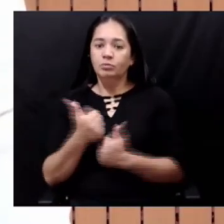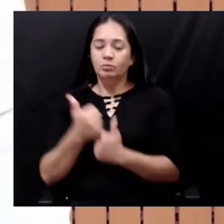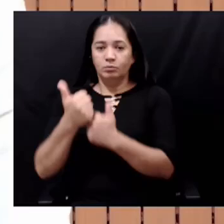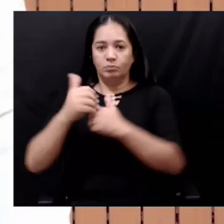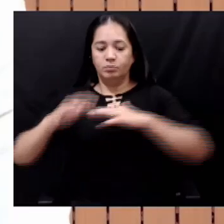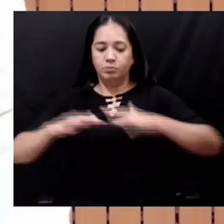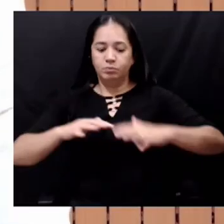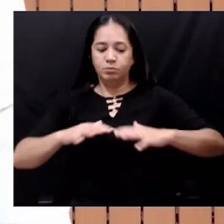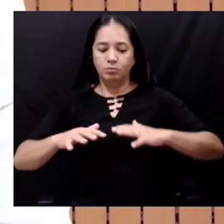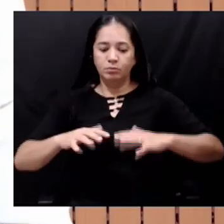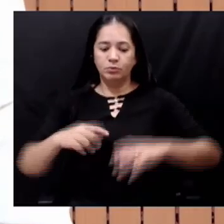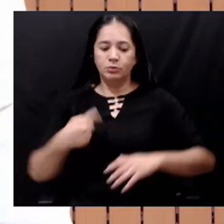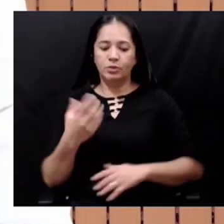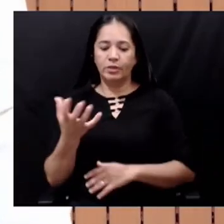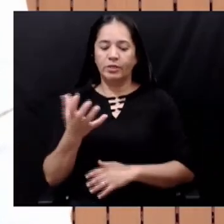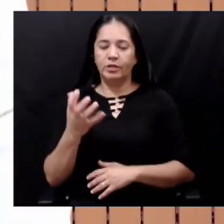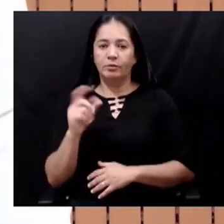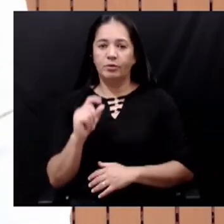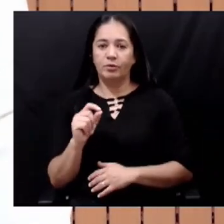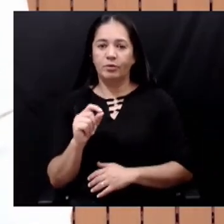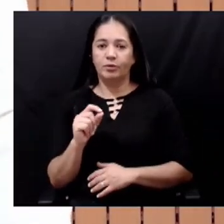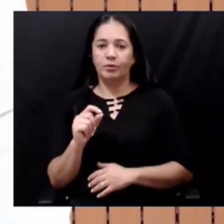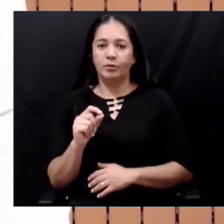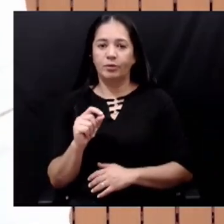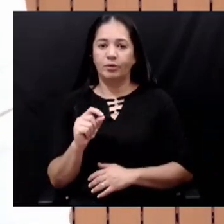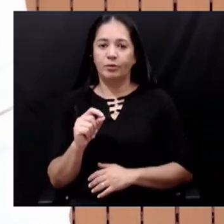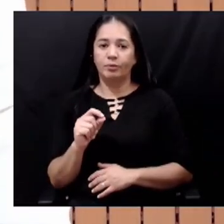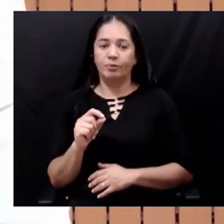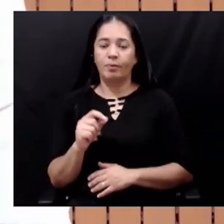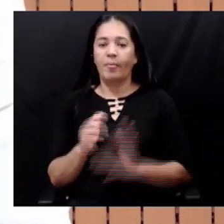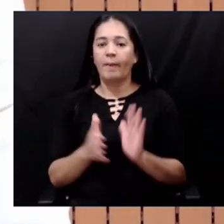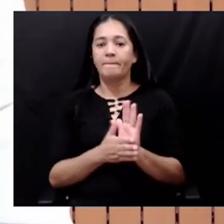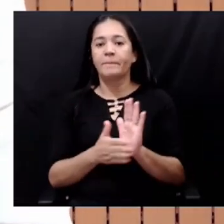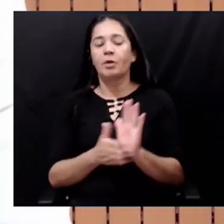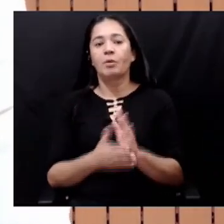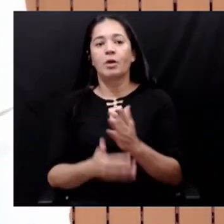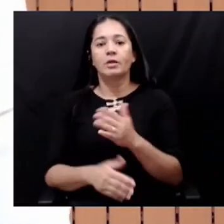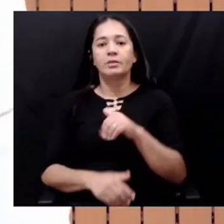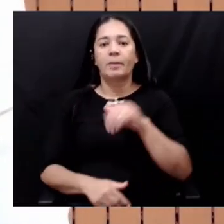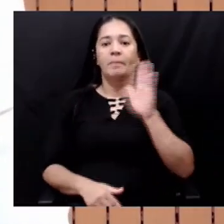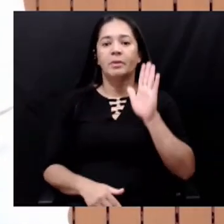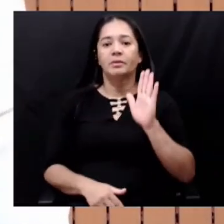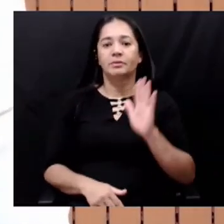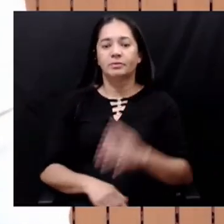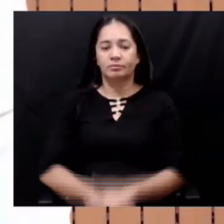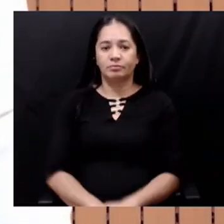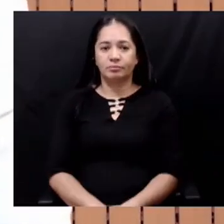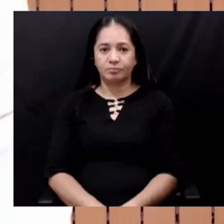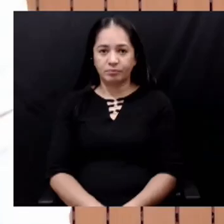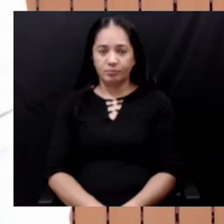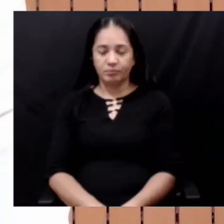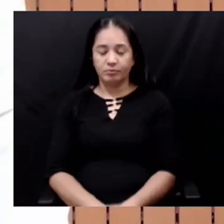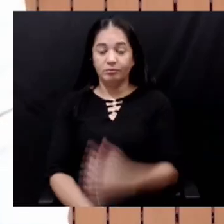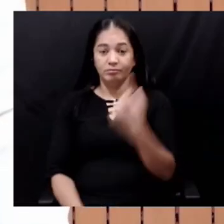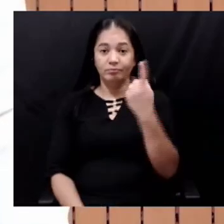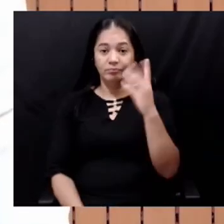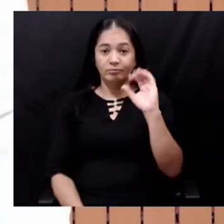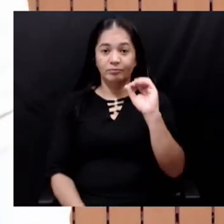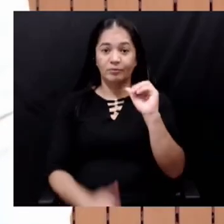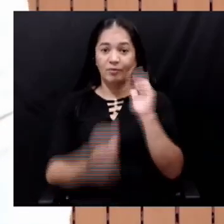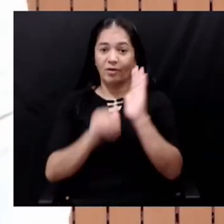muito que sejam muitas propostas submetidas, 10 vezes, 1000 vezes o que